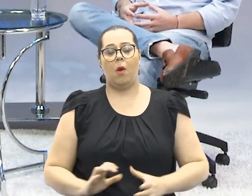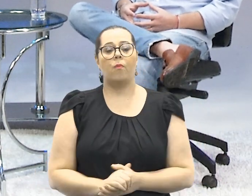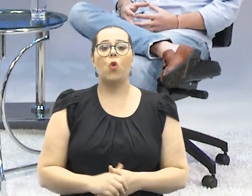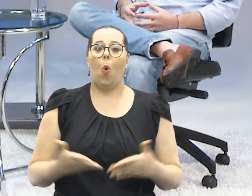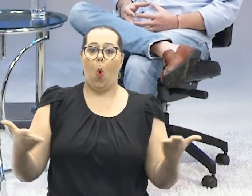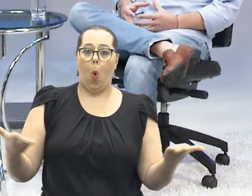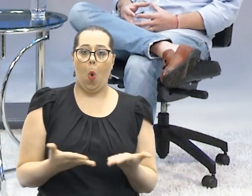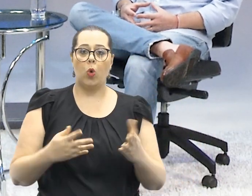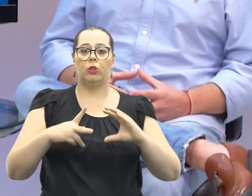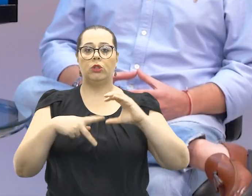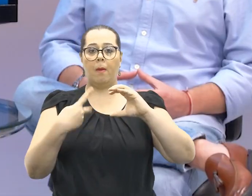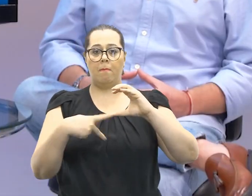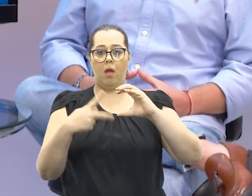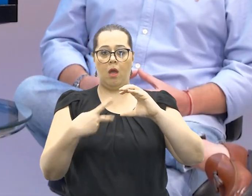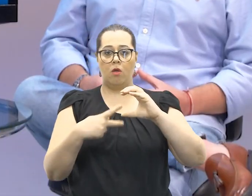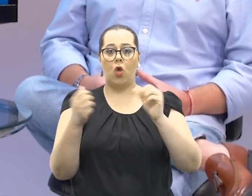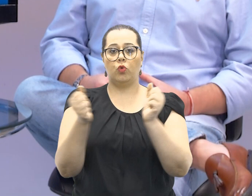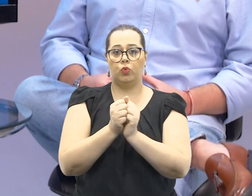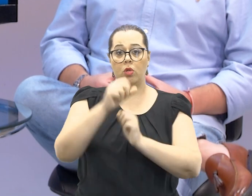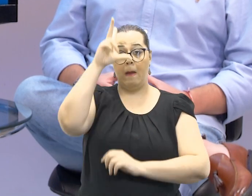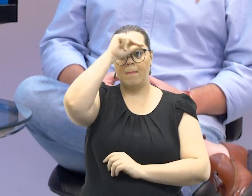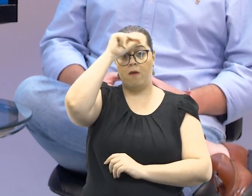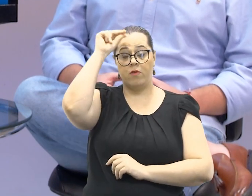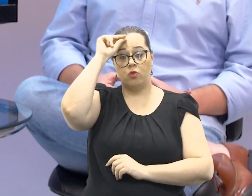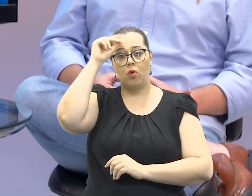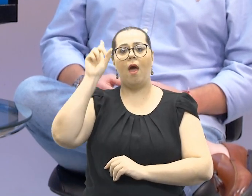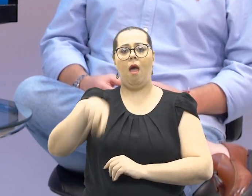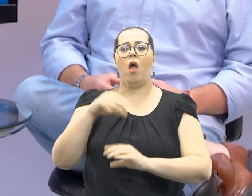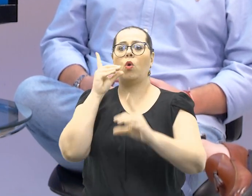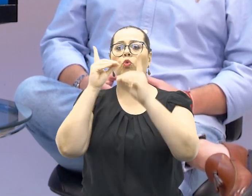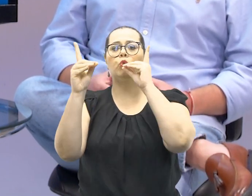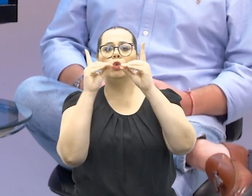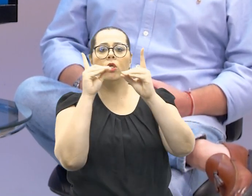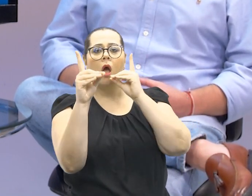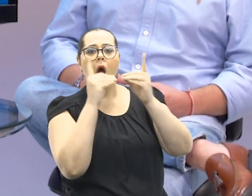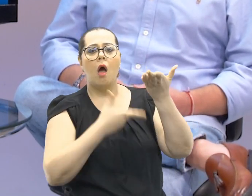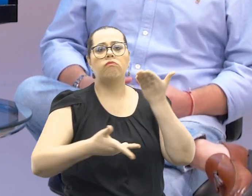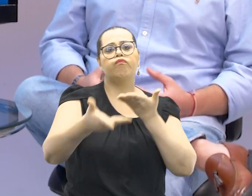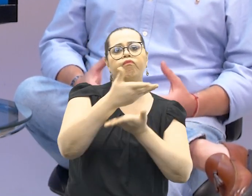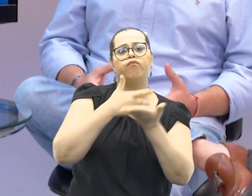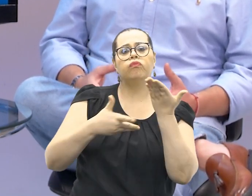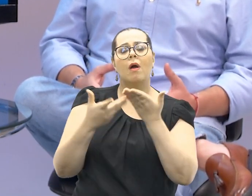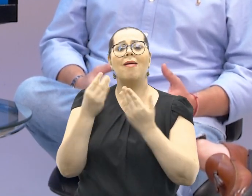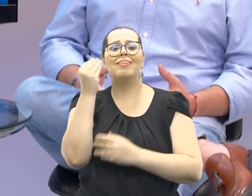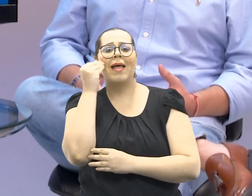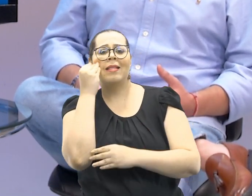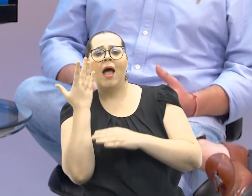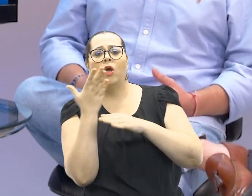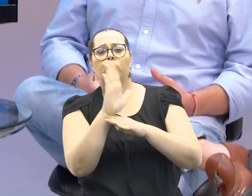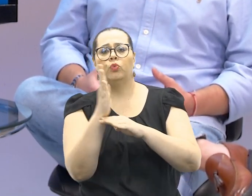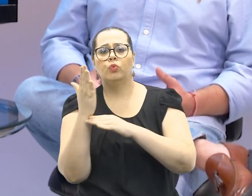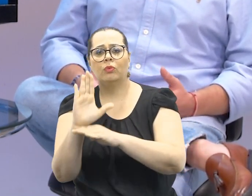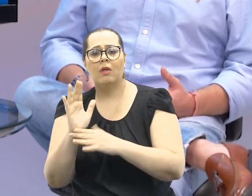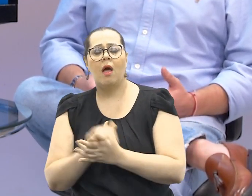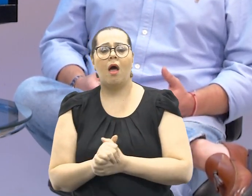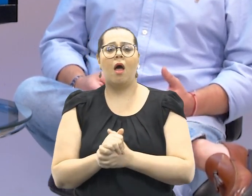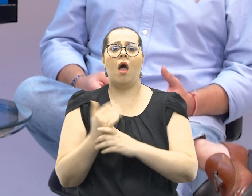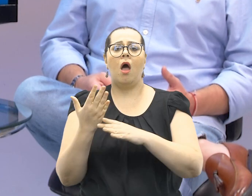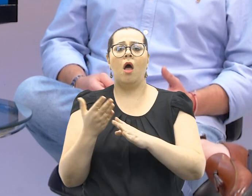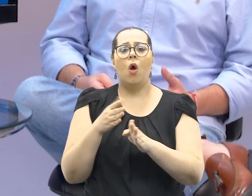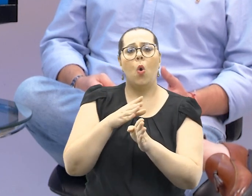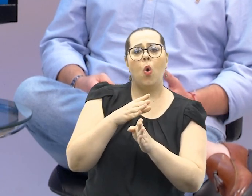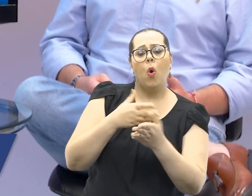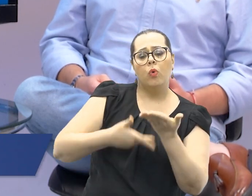harmônica. Tem sido de diálogo, de escutar, de tentar ajudar, de tentar auxiliar. E você pode ver